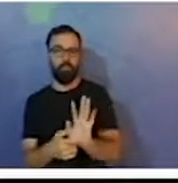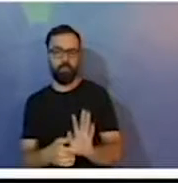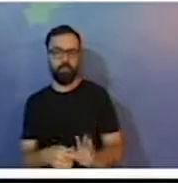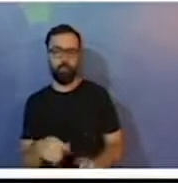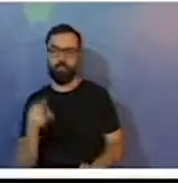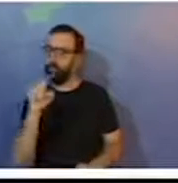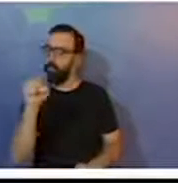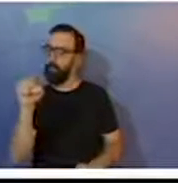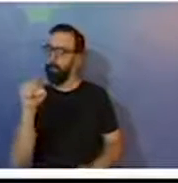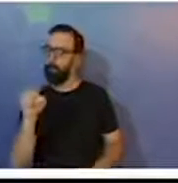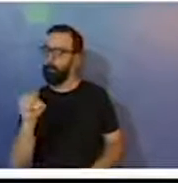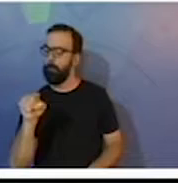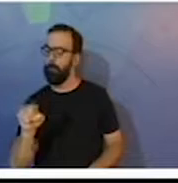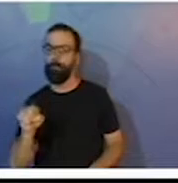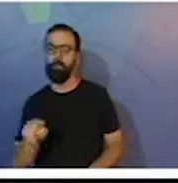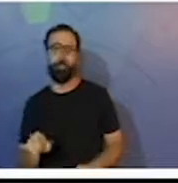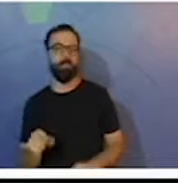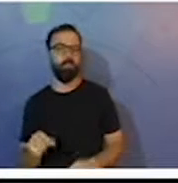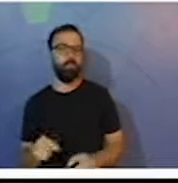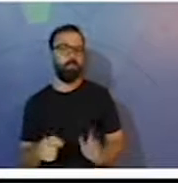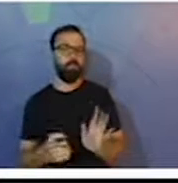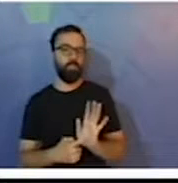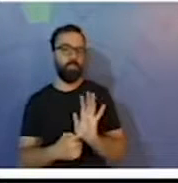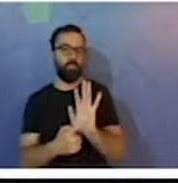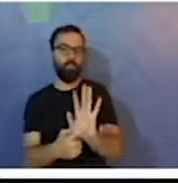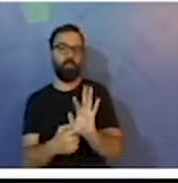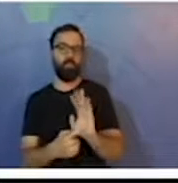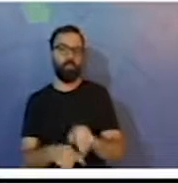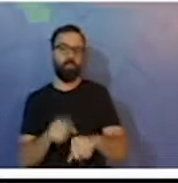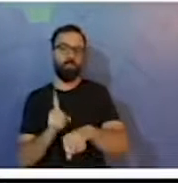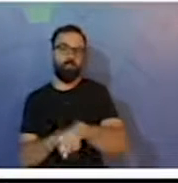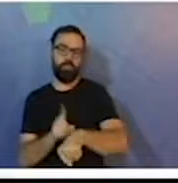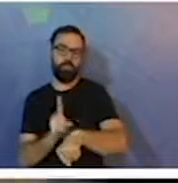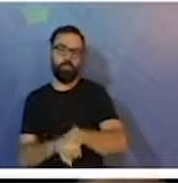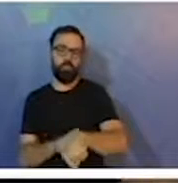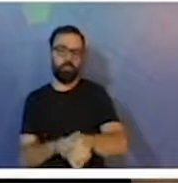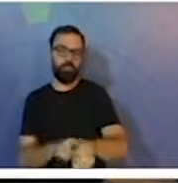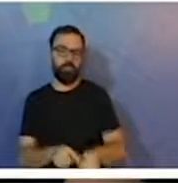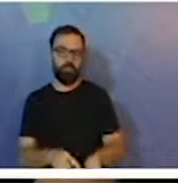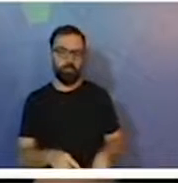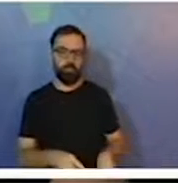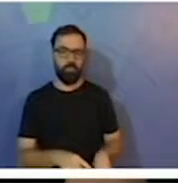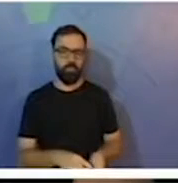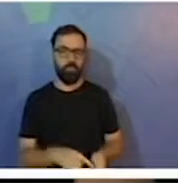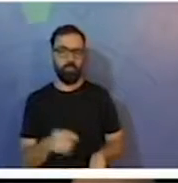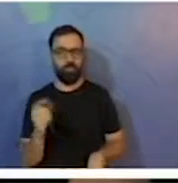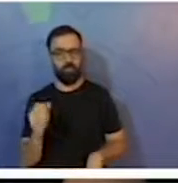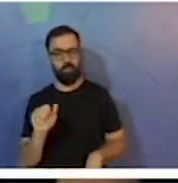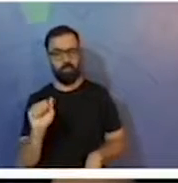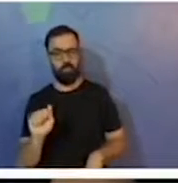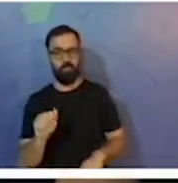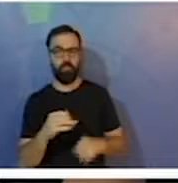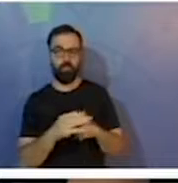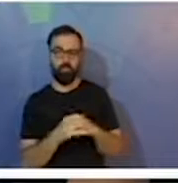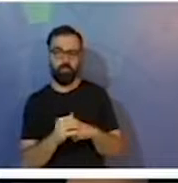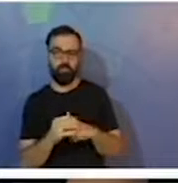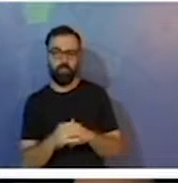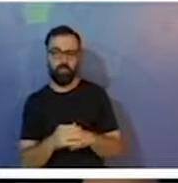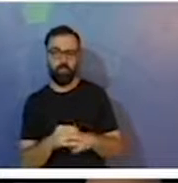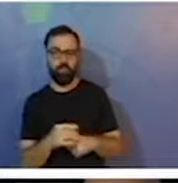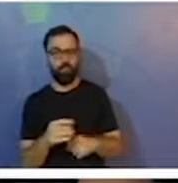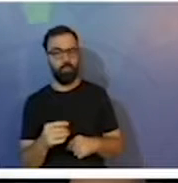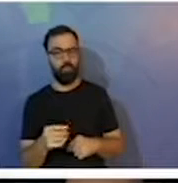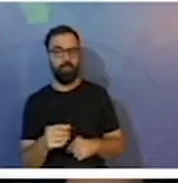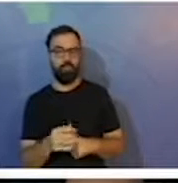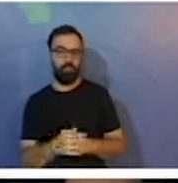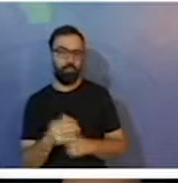Estão bem estão expressões que indicam tempo então eu tenho letra A delicadamente sofre e só